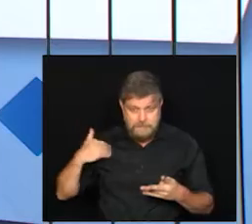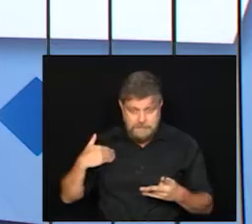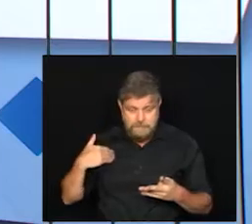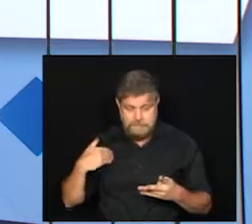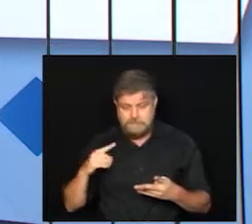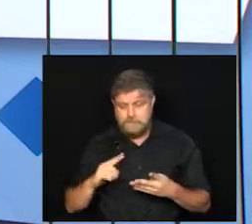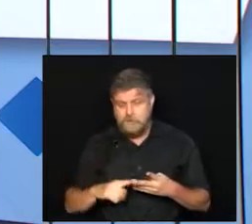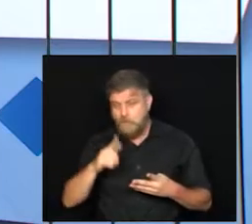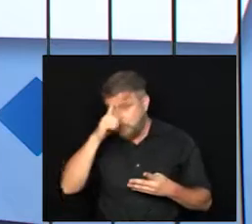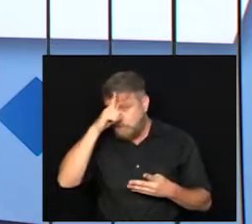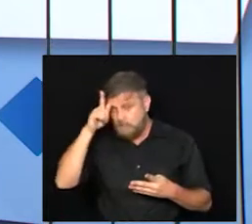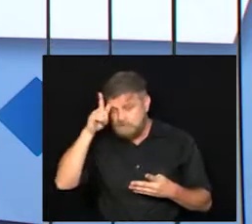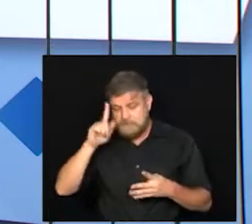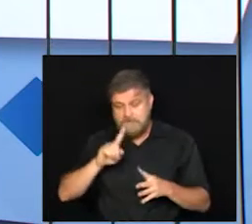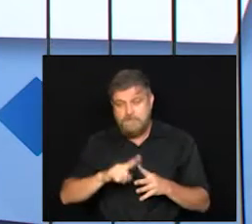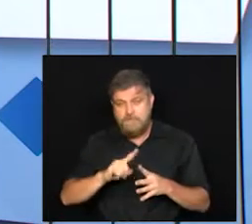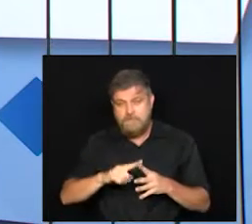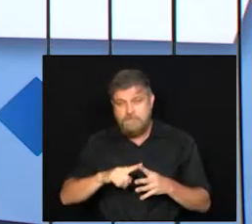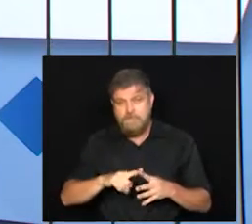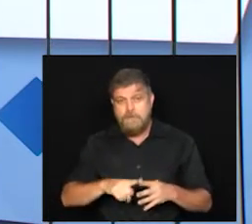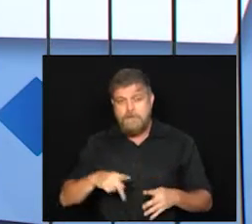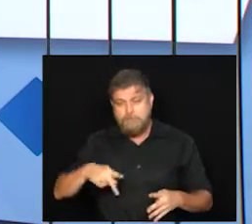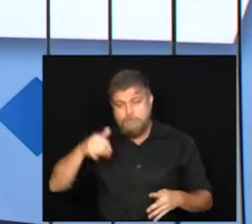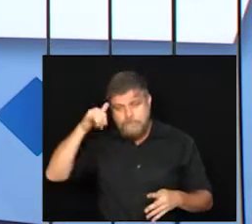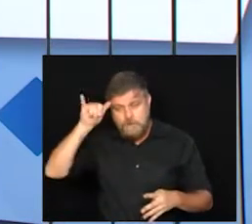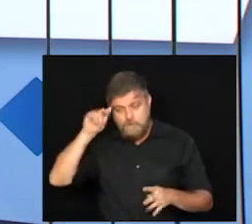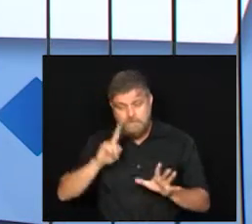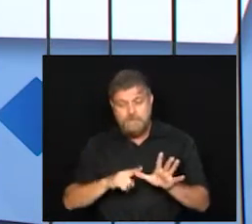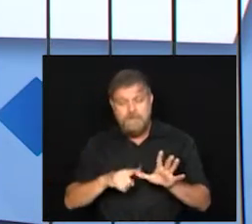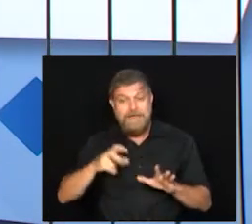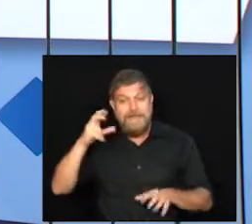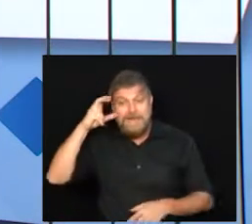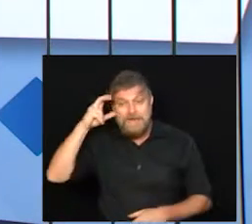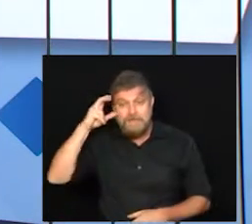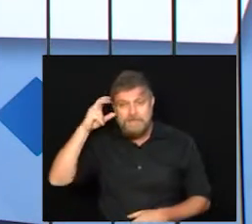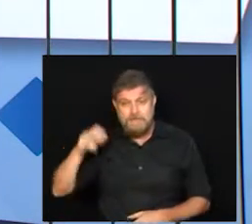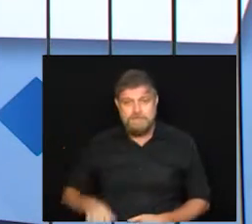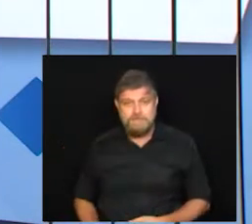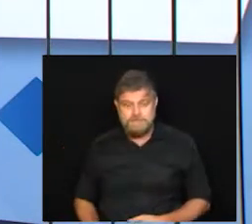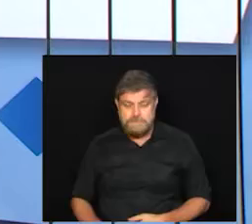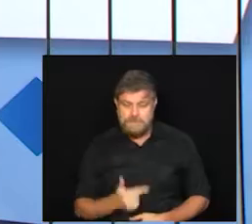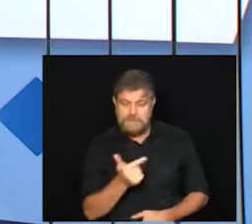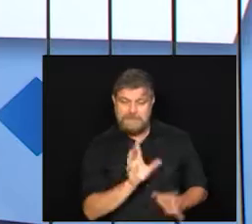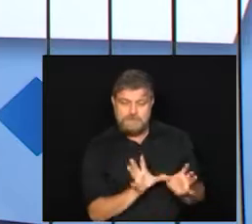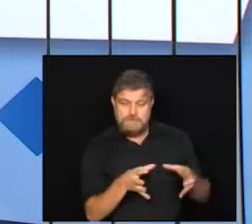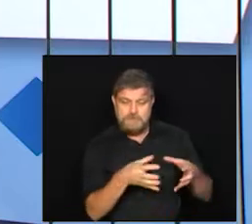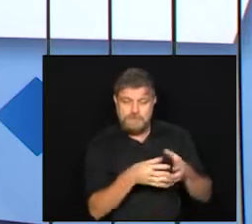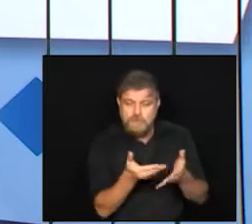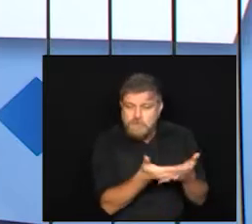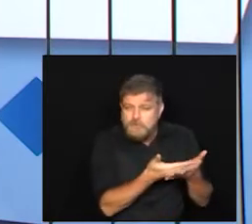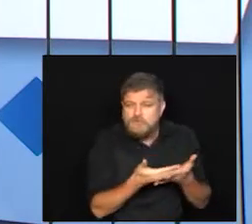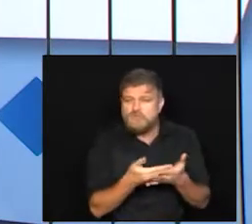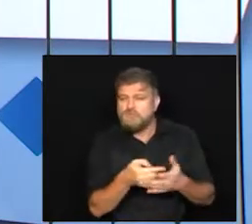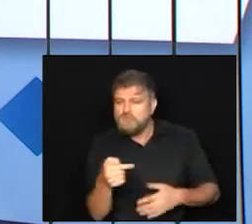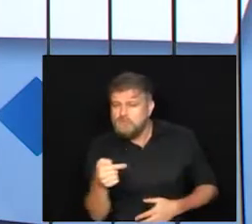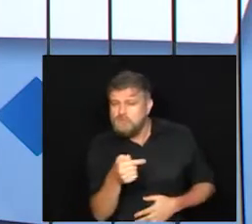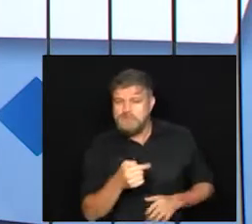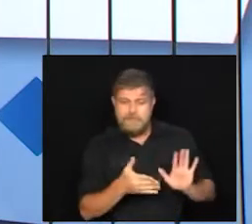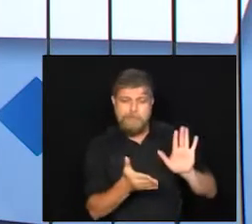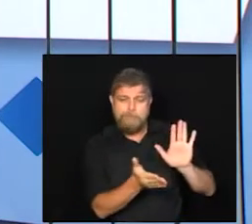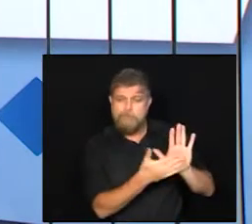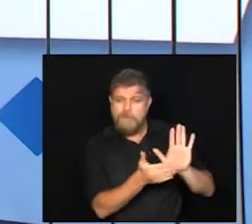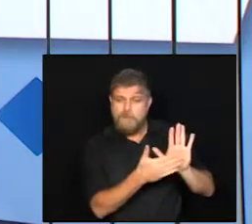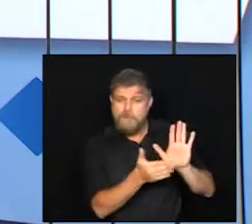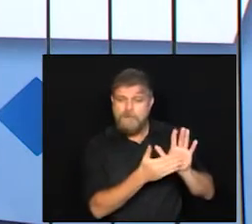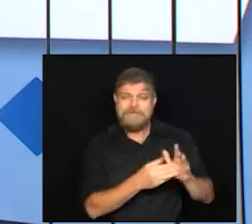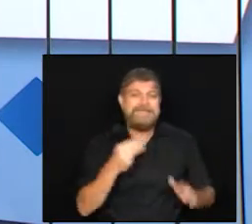Palermo, Gustavo Peta, Paulo Búfalo e Carlinhos Camelô. A segunda comissão é de autoria da